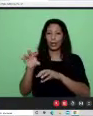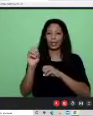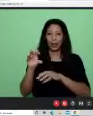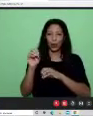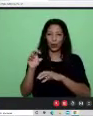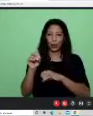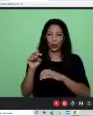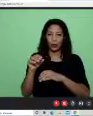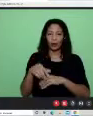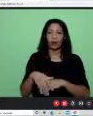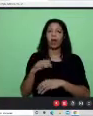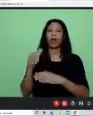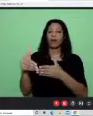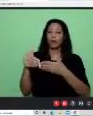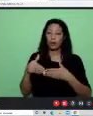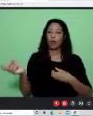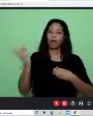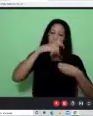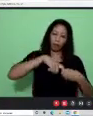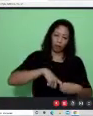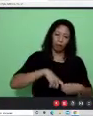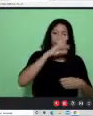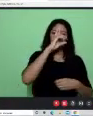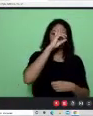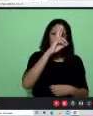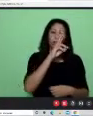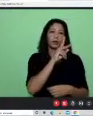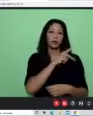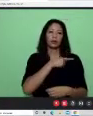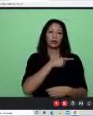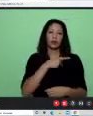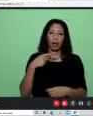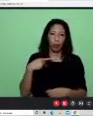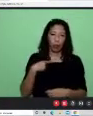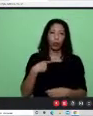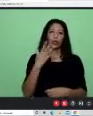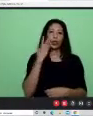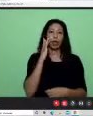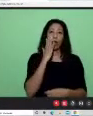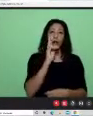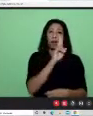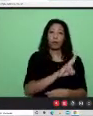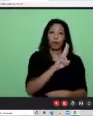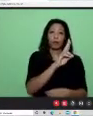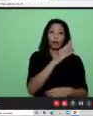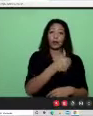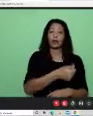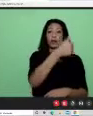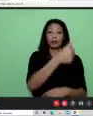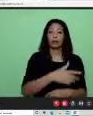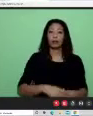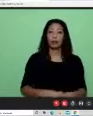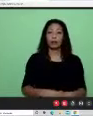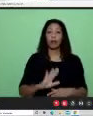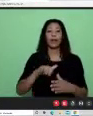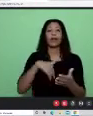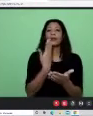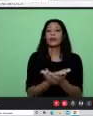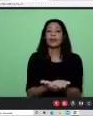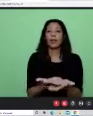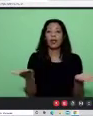daquele prédio para a Secretaria de Saúde, que eu acredito que tenha uma utilidade maior. E nada, até o momento, não se